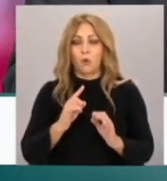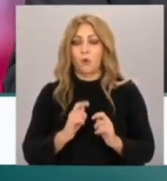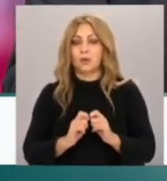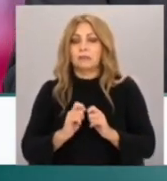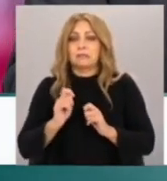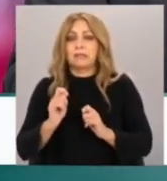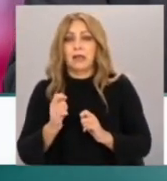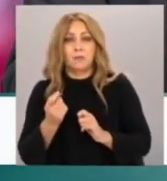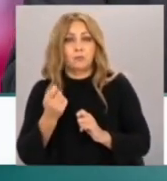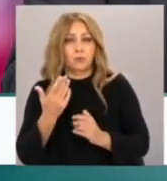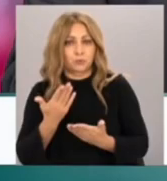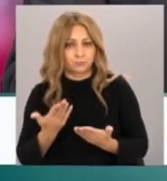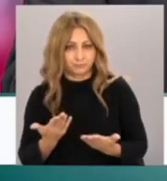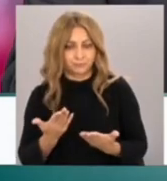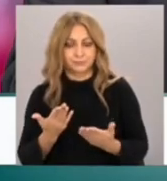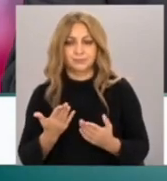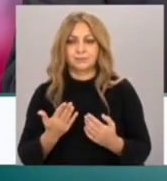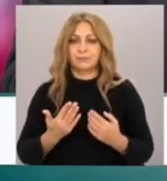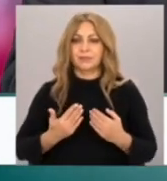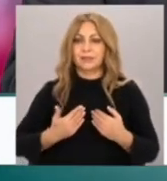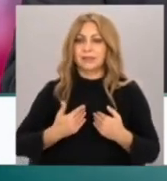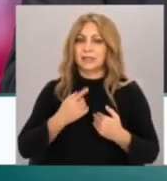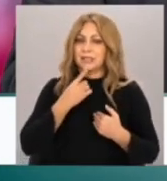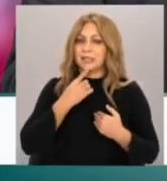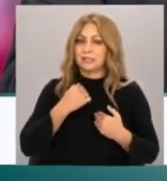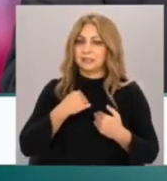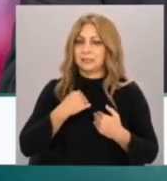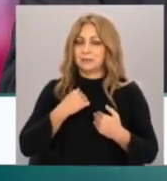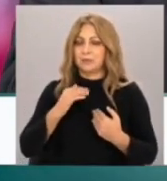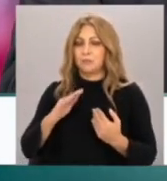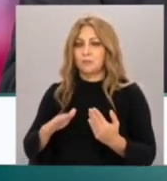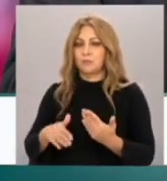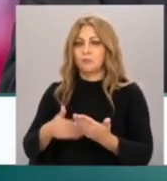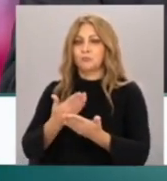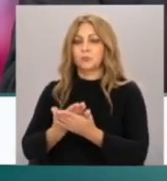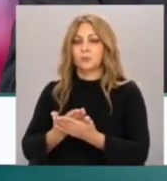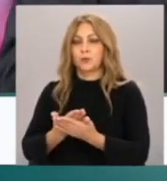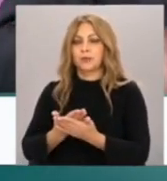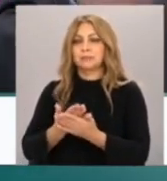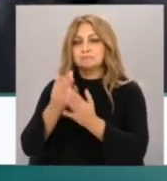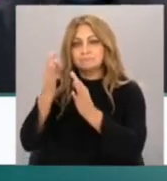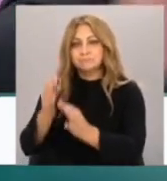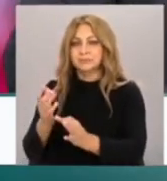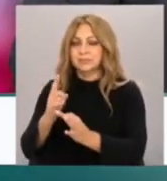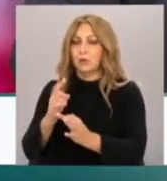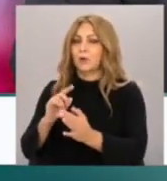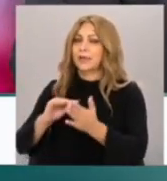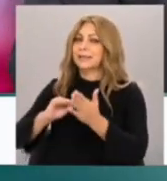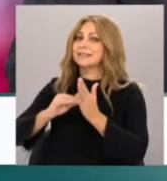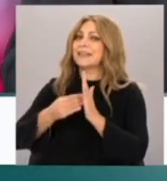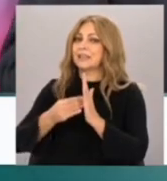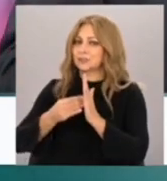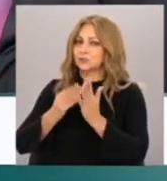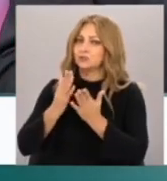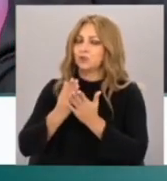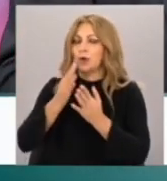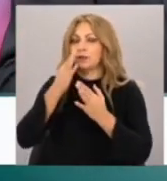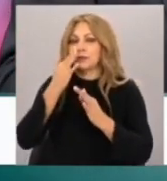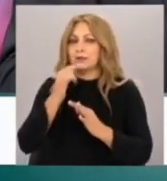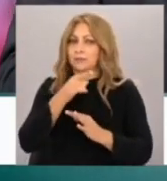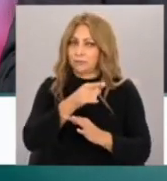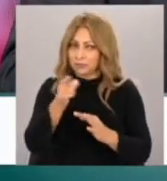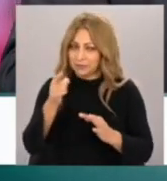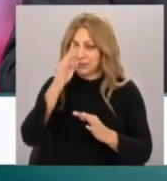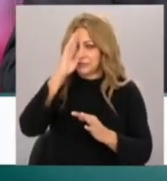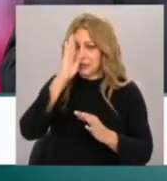mais adian taria já sei que vai dizer que não está à procura medida tá por um teste da medida mas é levar os textos em vários sítios e sabe